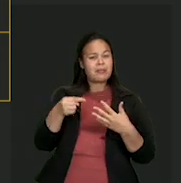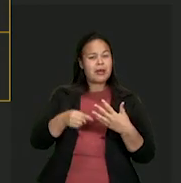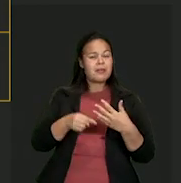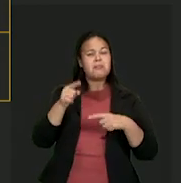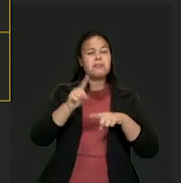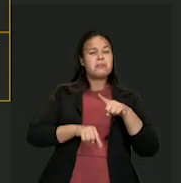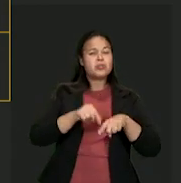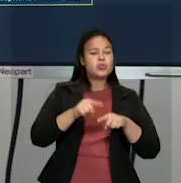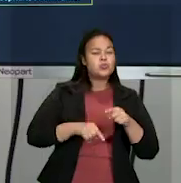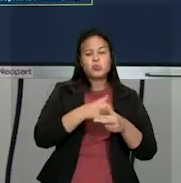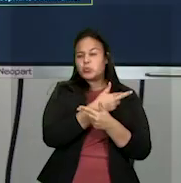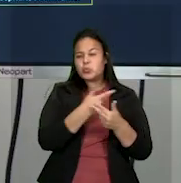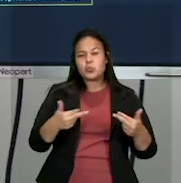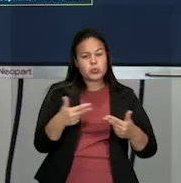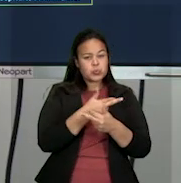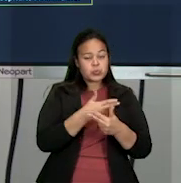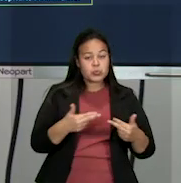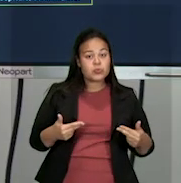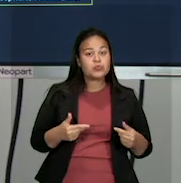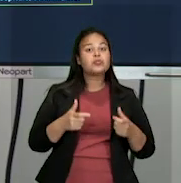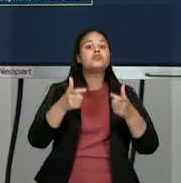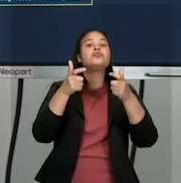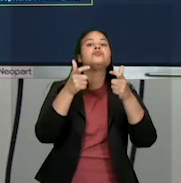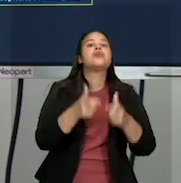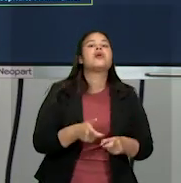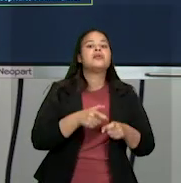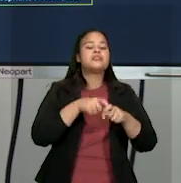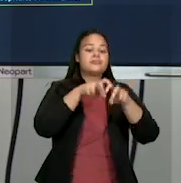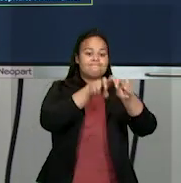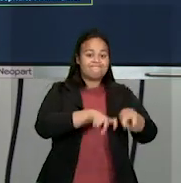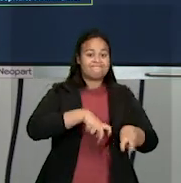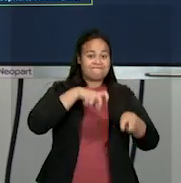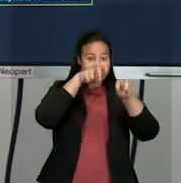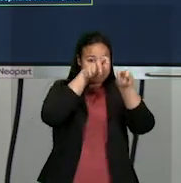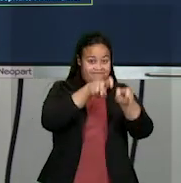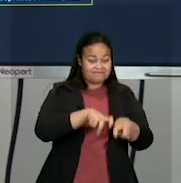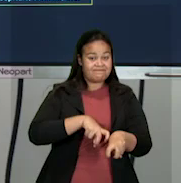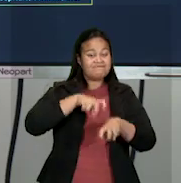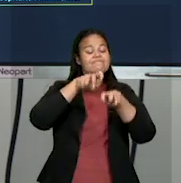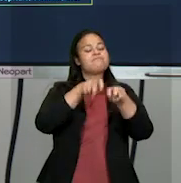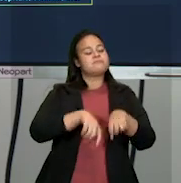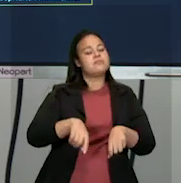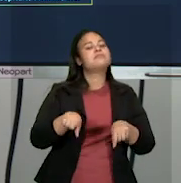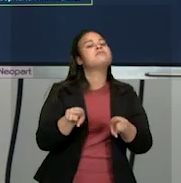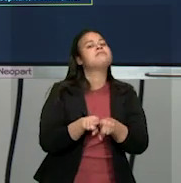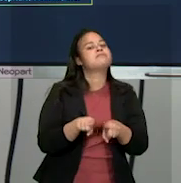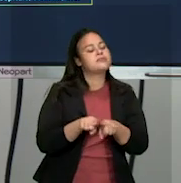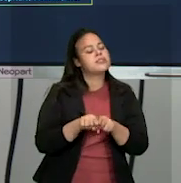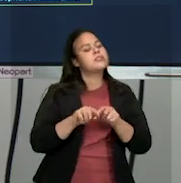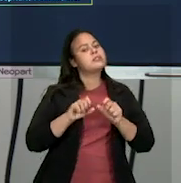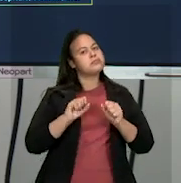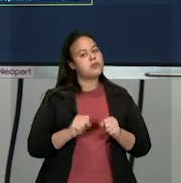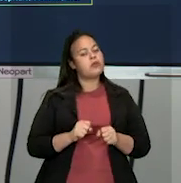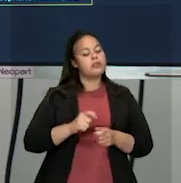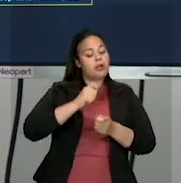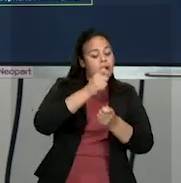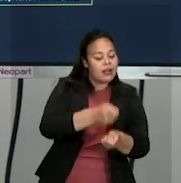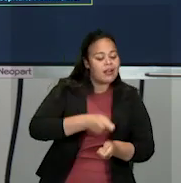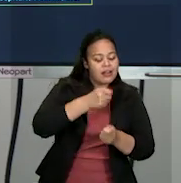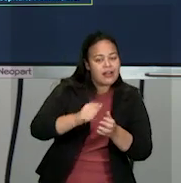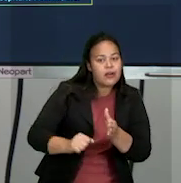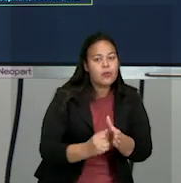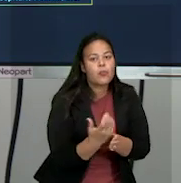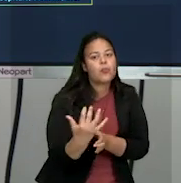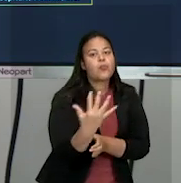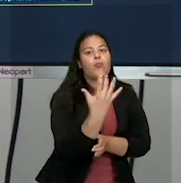que vão vir da agricultura. A agricultura também pode plantar